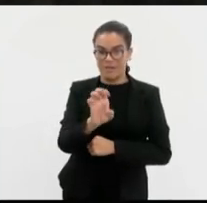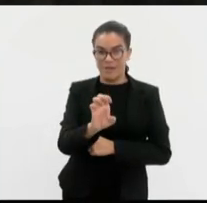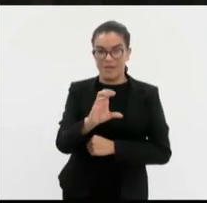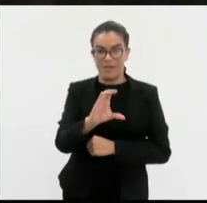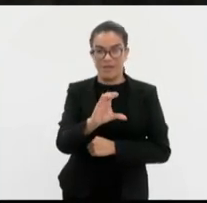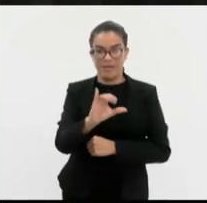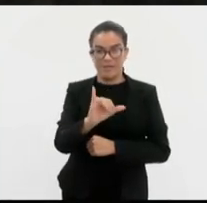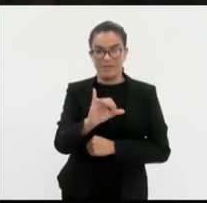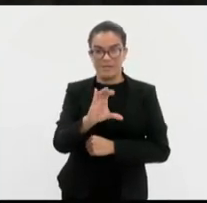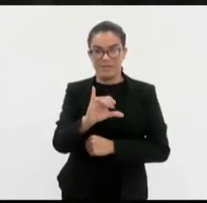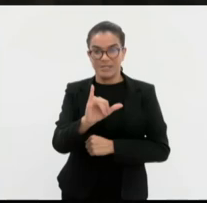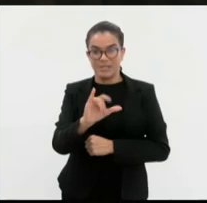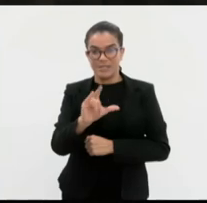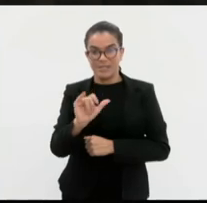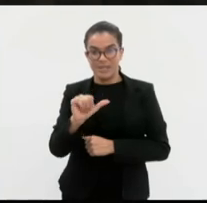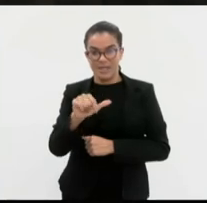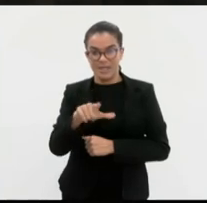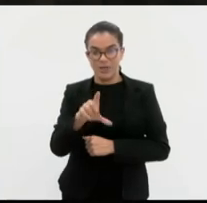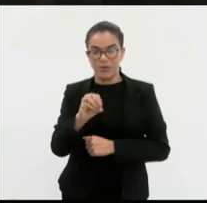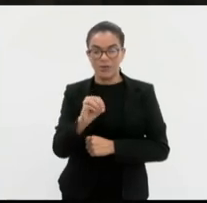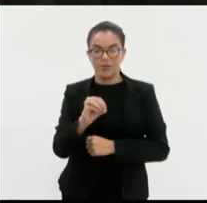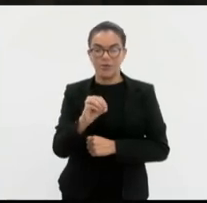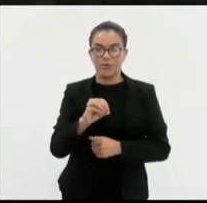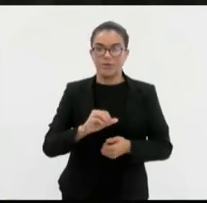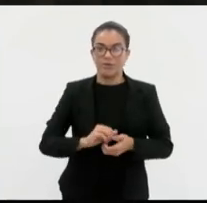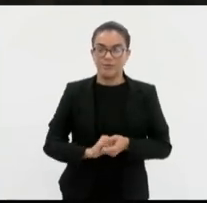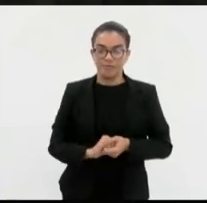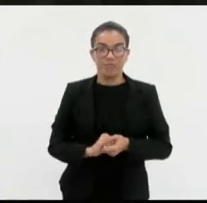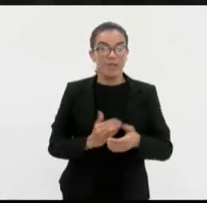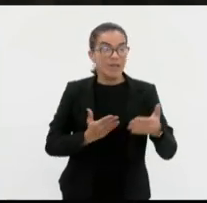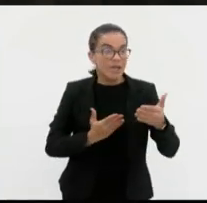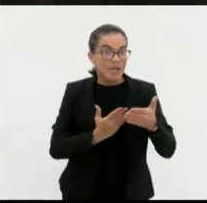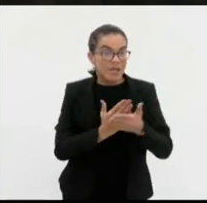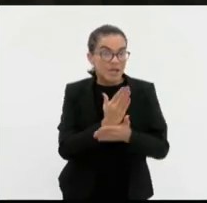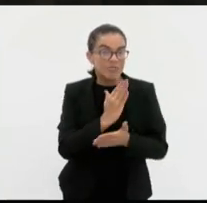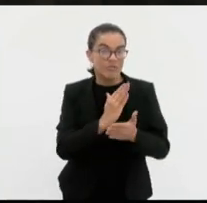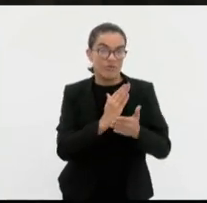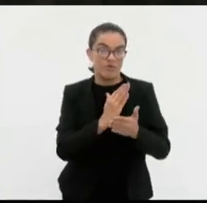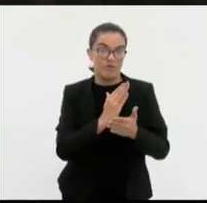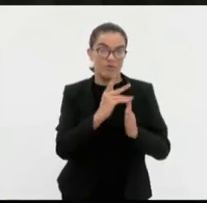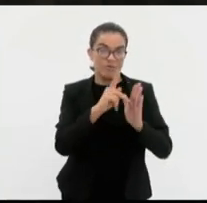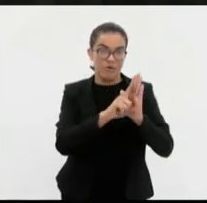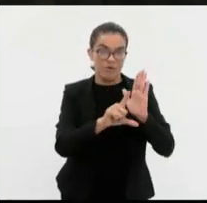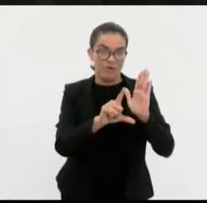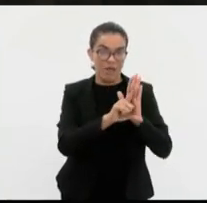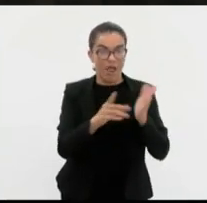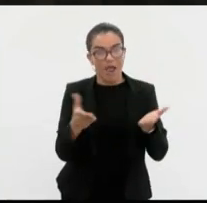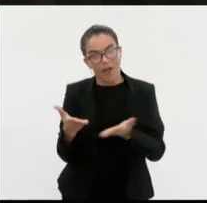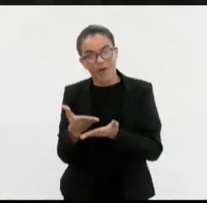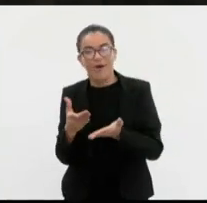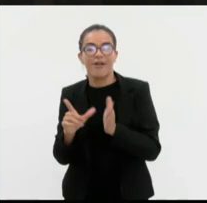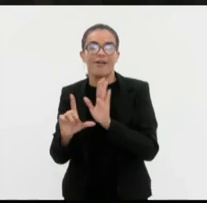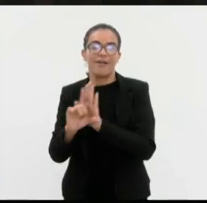Ceciliano aprovamos um projeto de lei que virou lei a